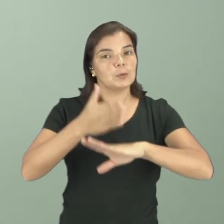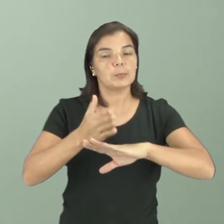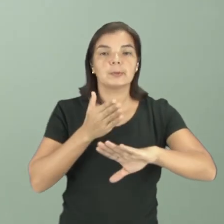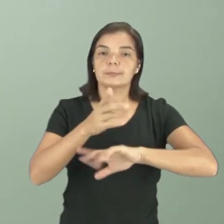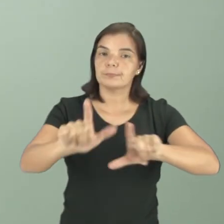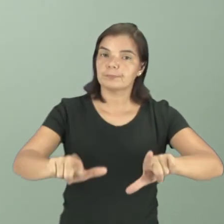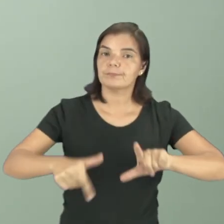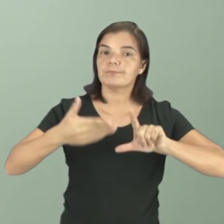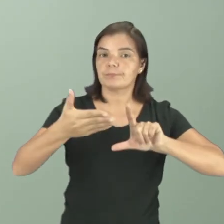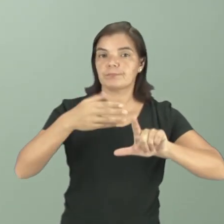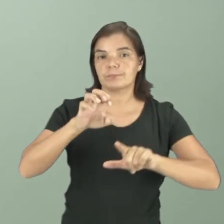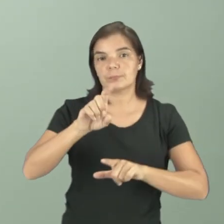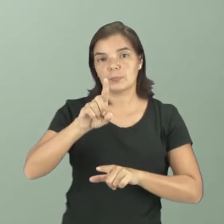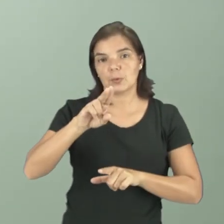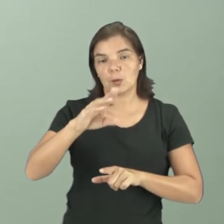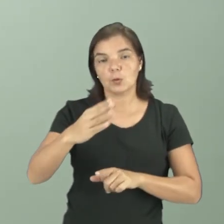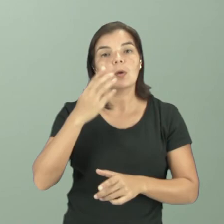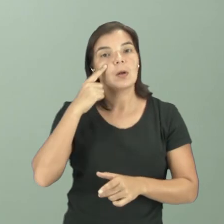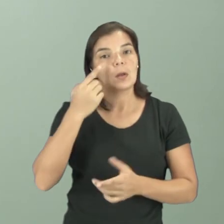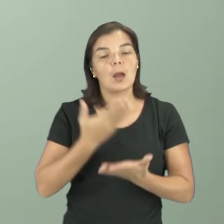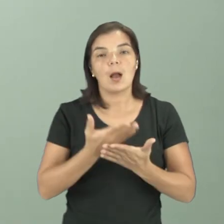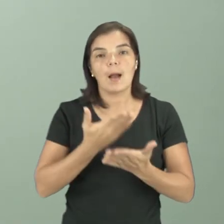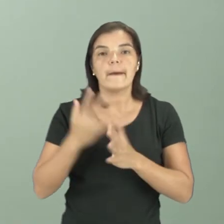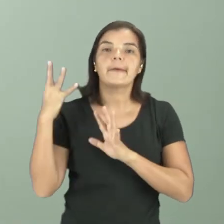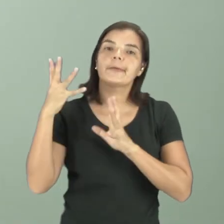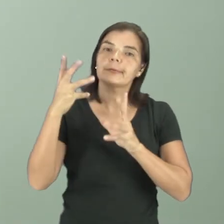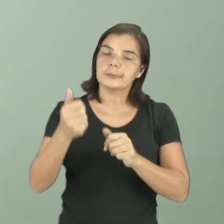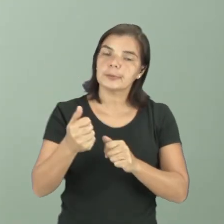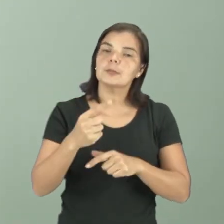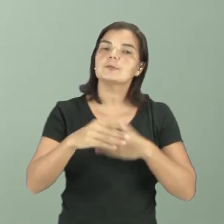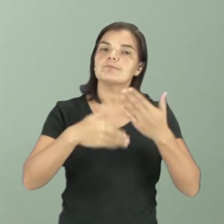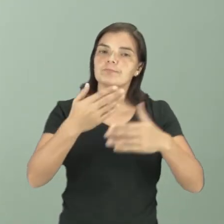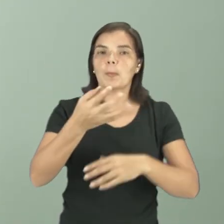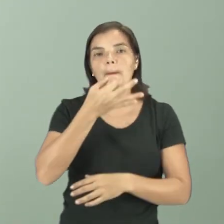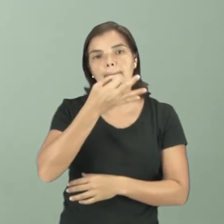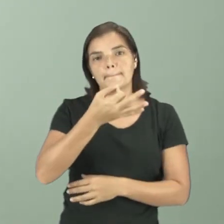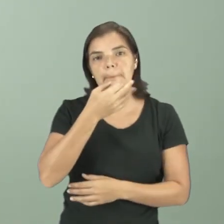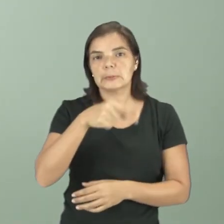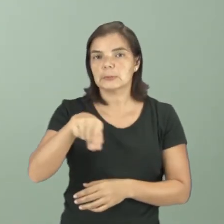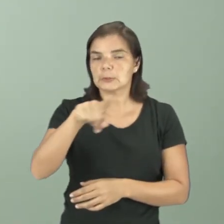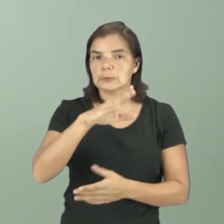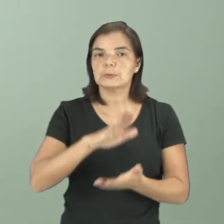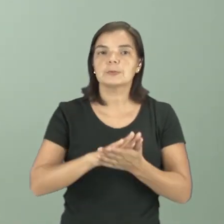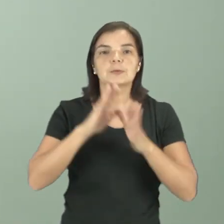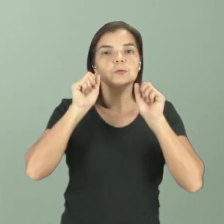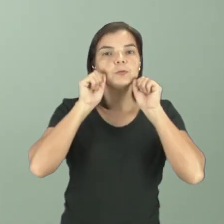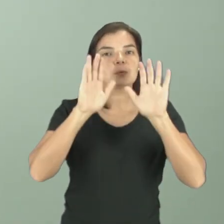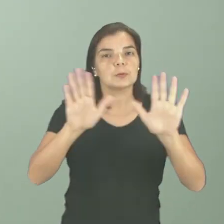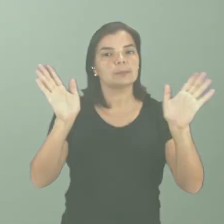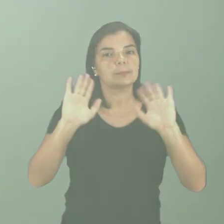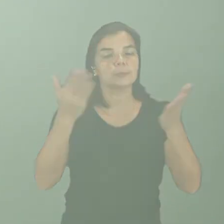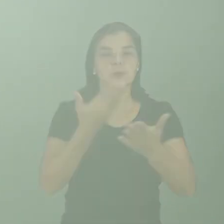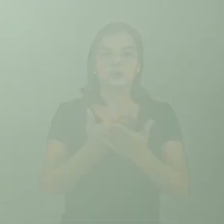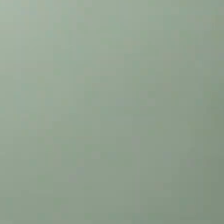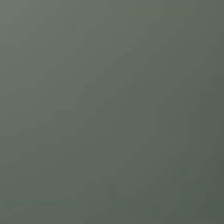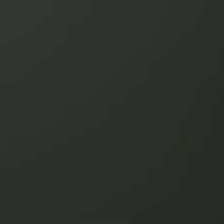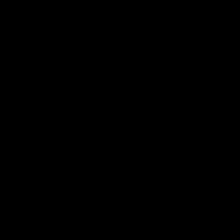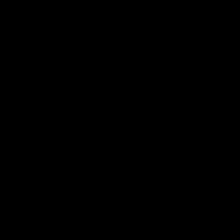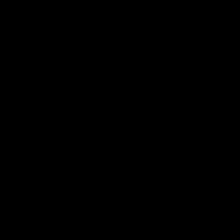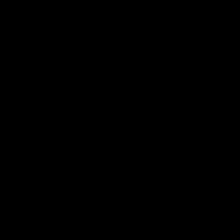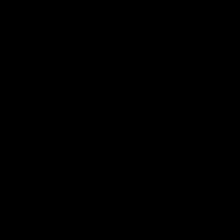nossa plataforma Eduque, onde você pode ver essa aula e rever e construir o seu próprio conhecimento. Fiquem com Deus e estudem.